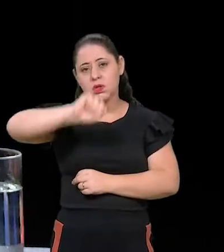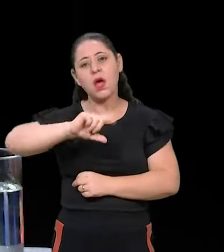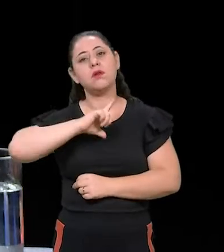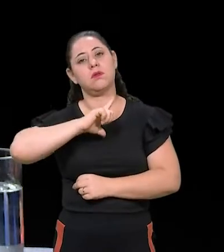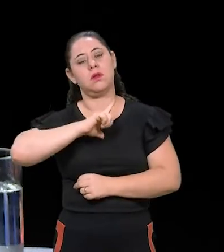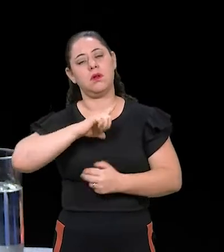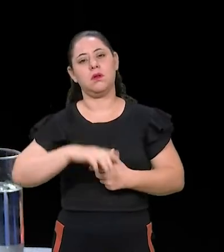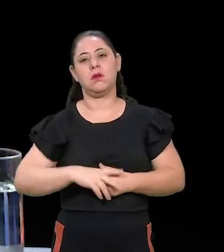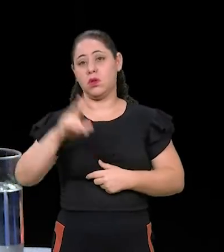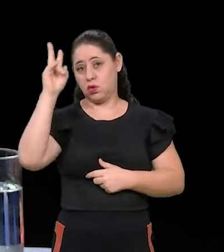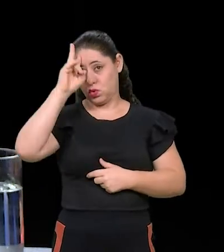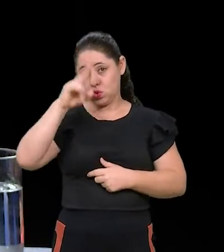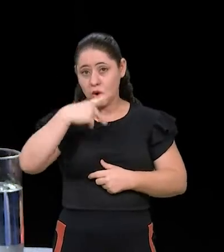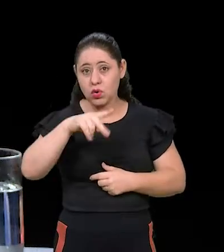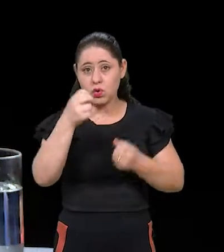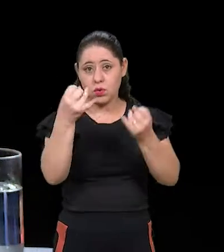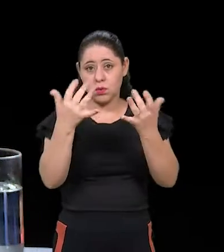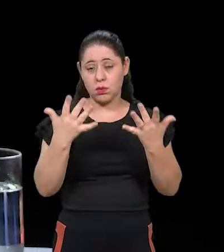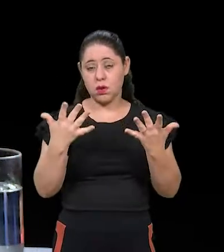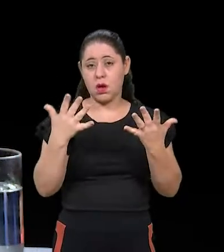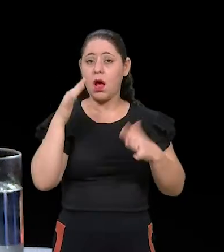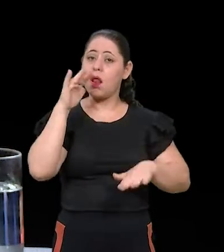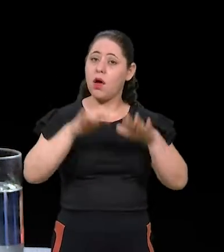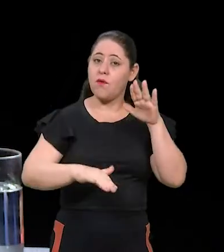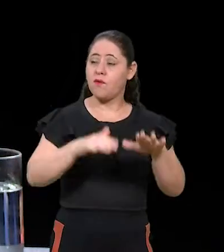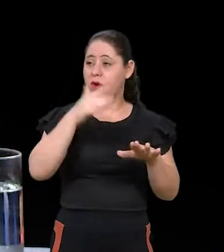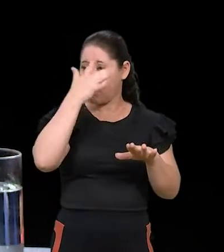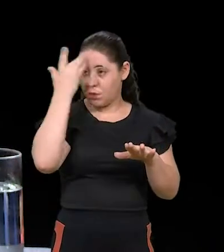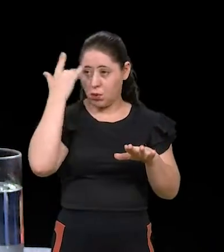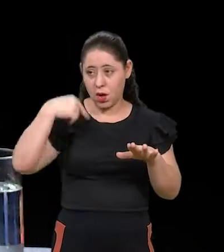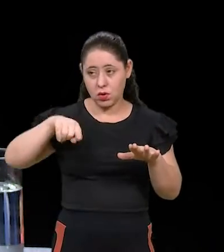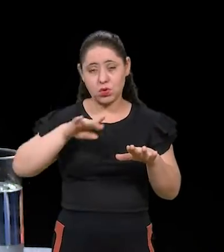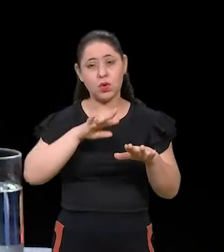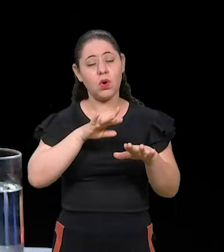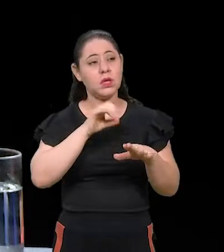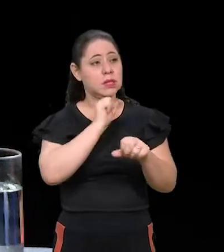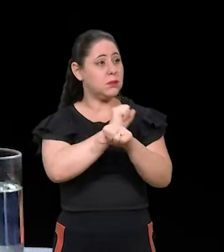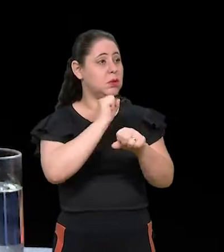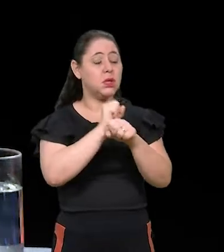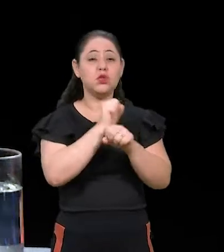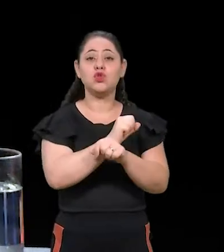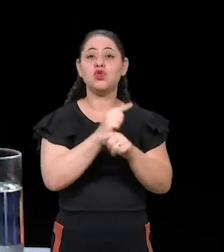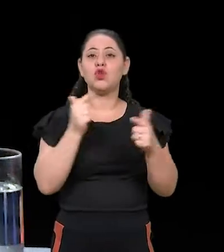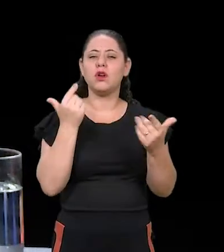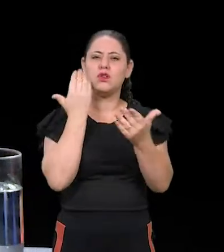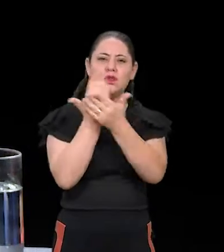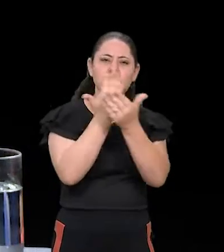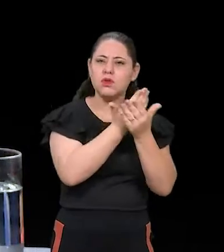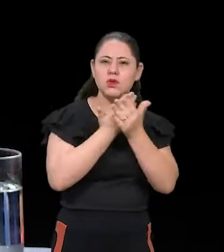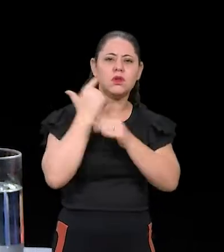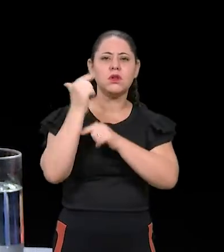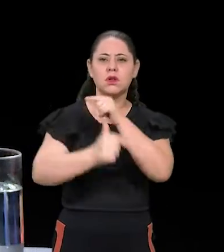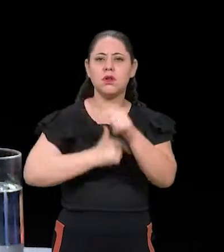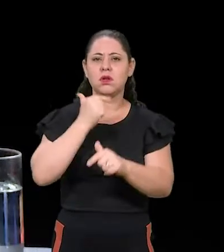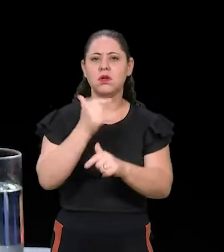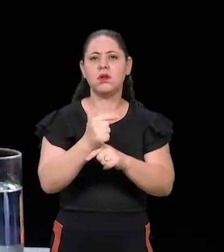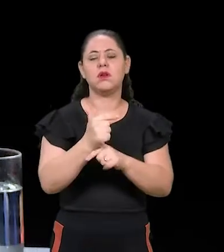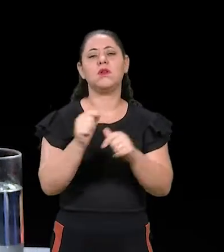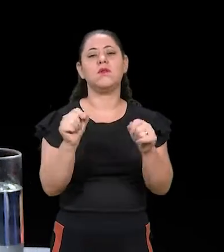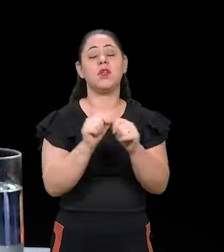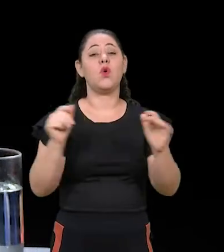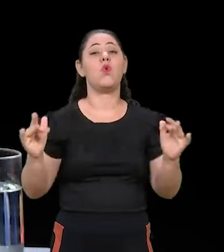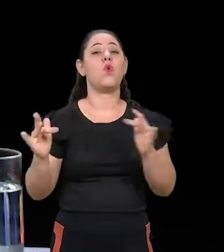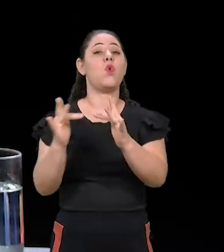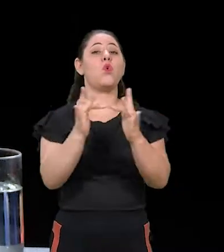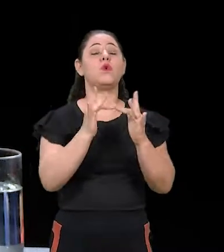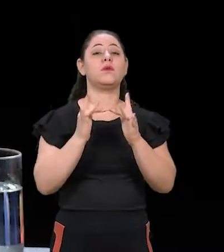realmente fica muito complicado de ser bem-sucedido. E como a sua história mesmo conta, enquanto talvez muitas outras pessoas estavam, né, esperando a sorte, você estava